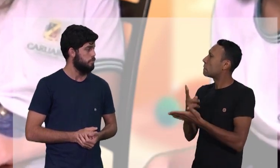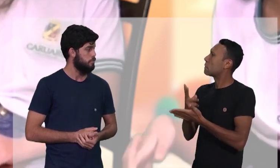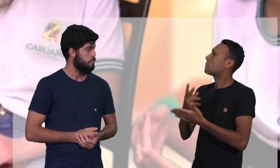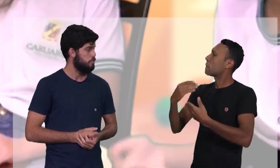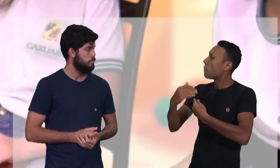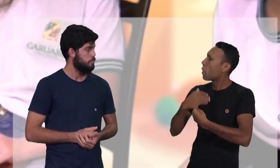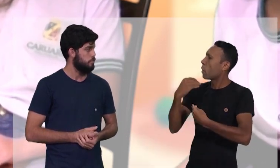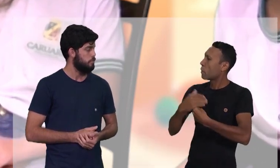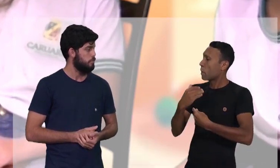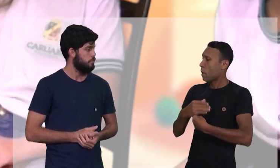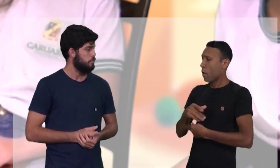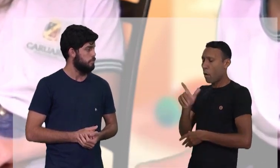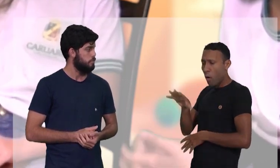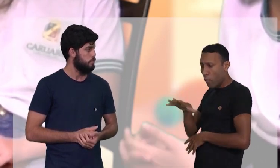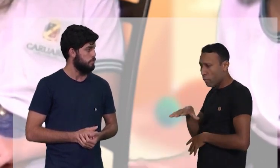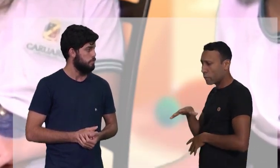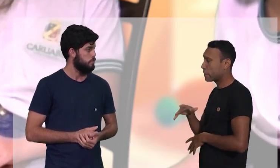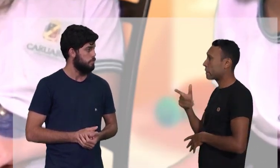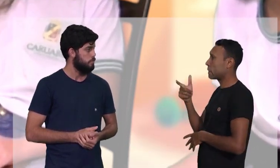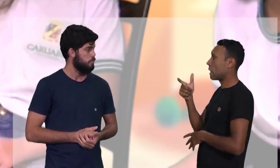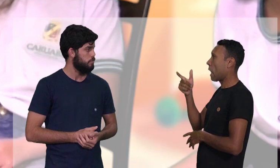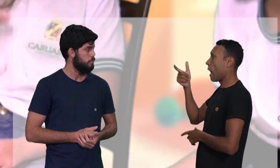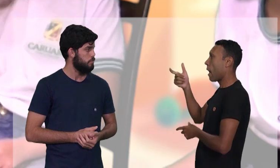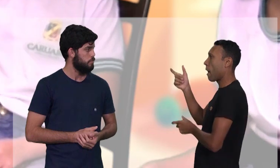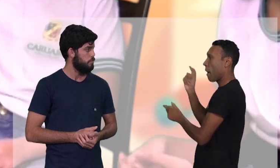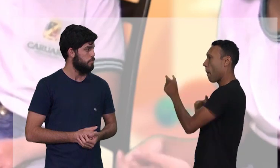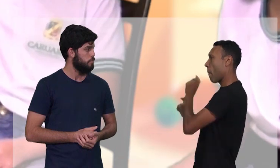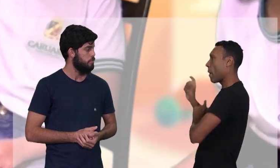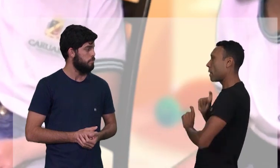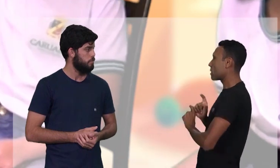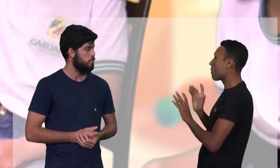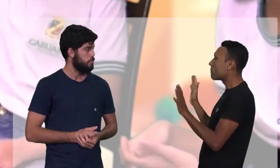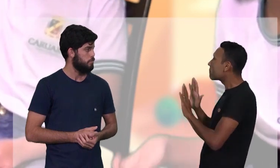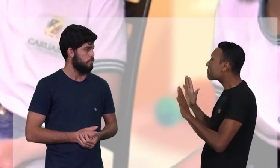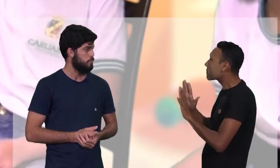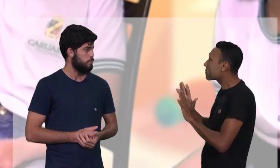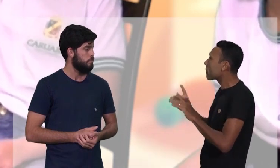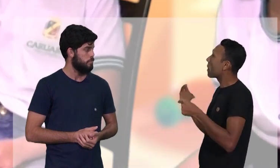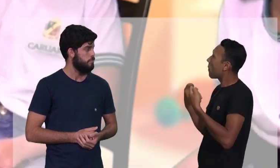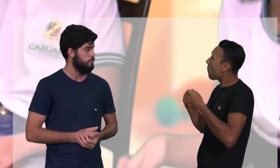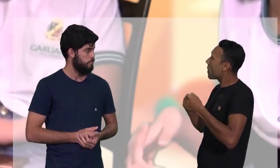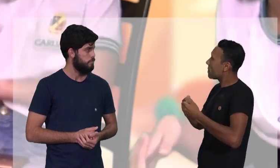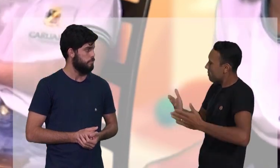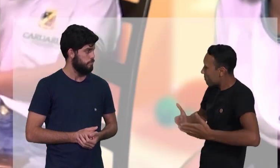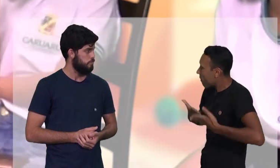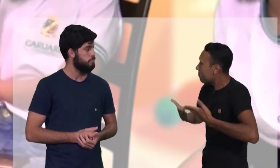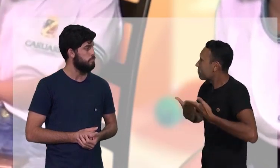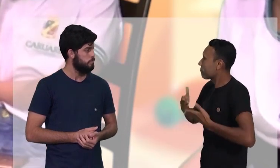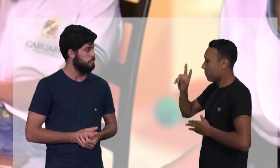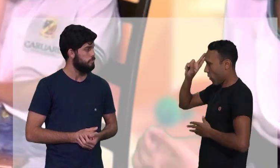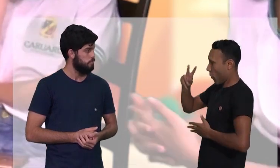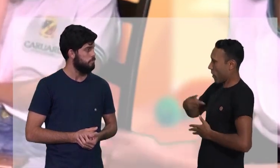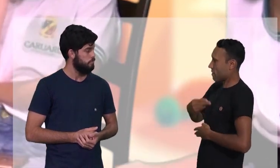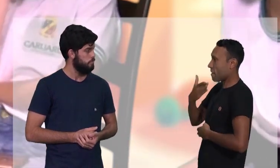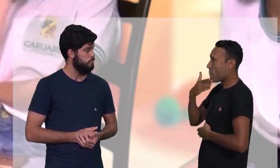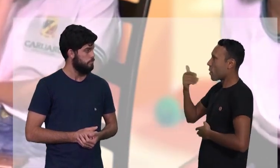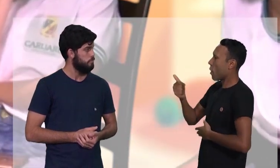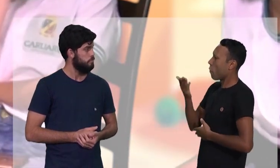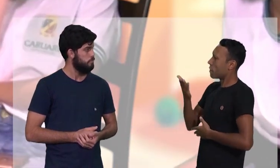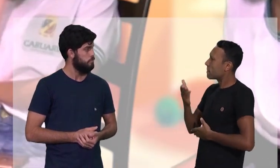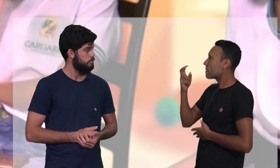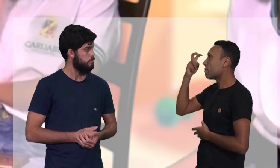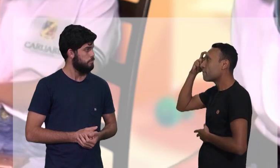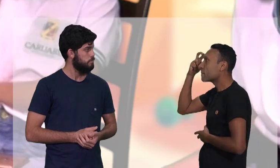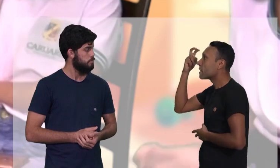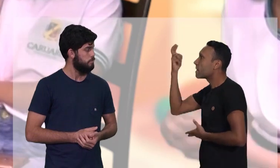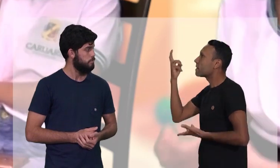eles sempre me falavam, você não deve ligar para o que os outros dizem, você tem que se conhecer melhor, saber o que você é bom. Você é uma pessoa